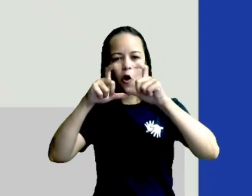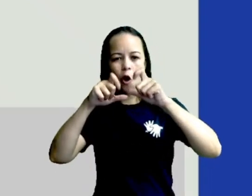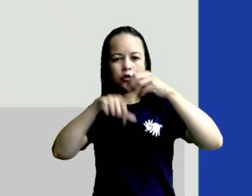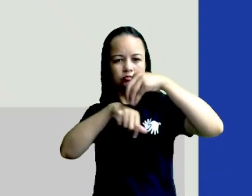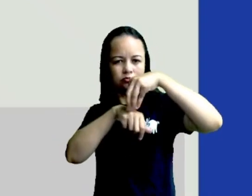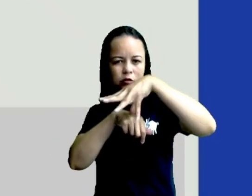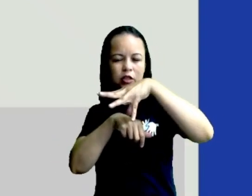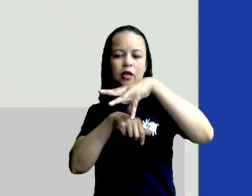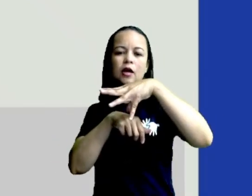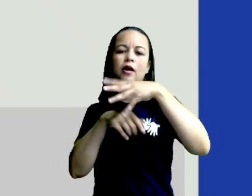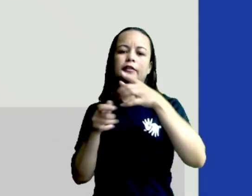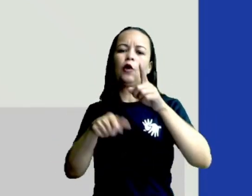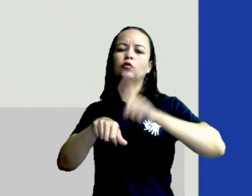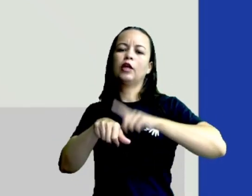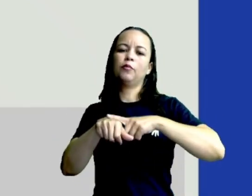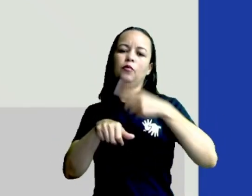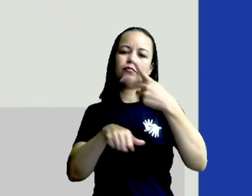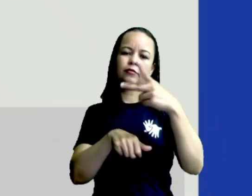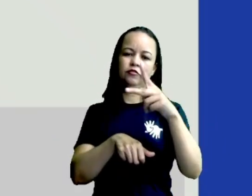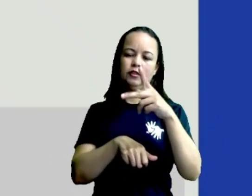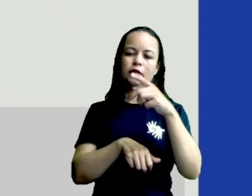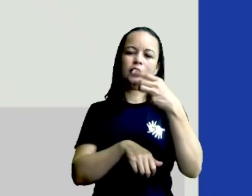copiar, ok?